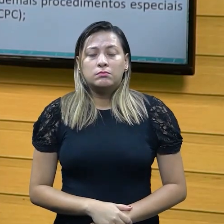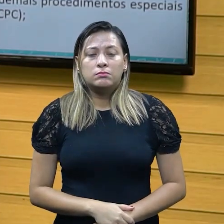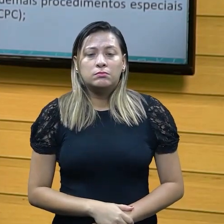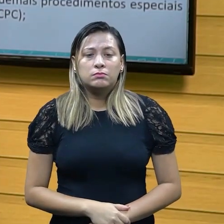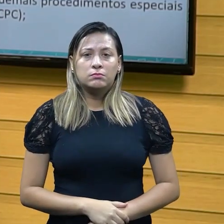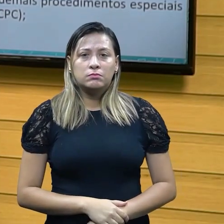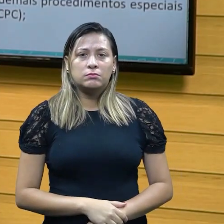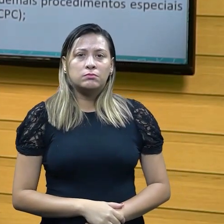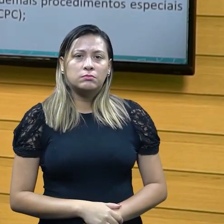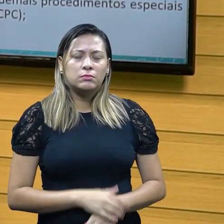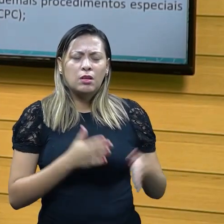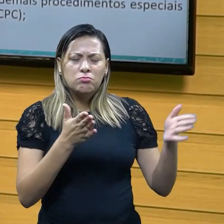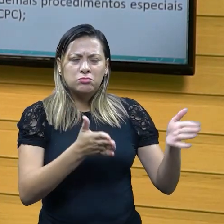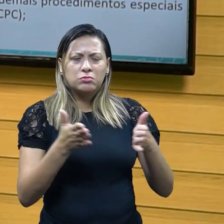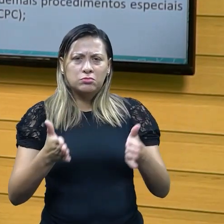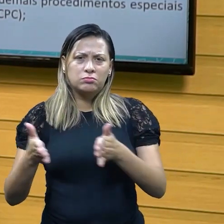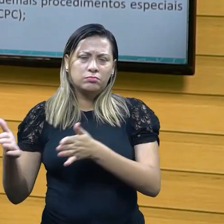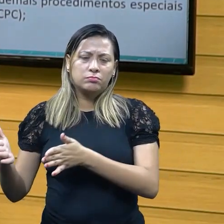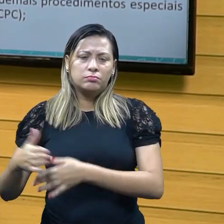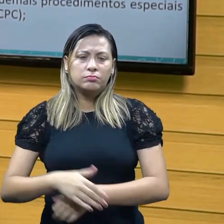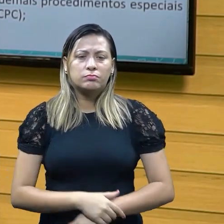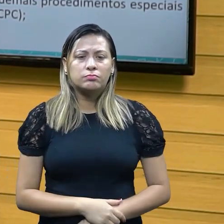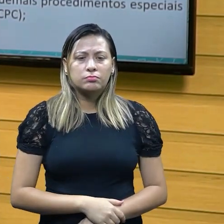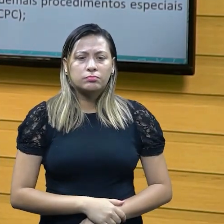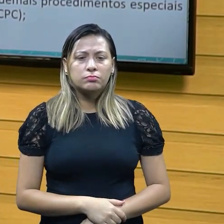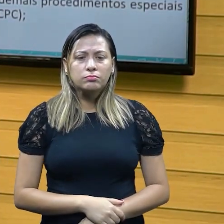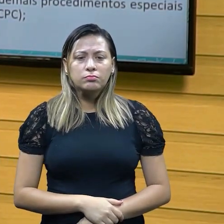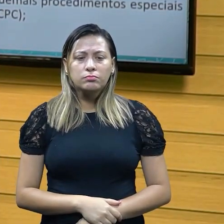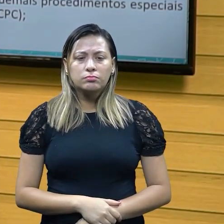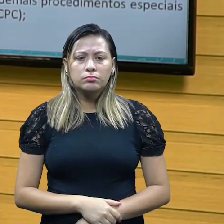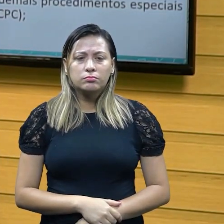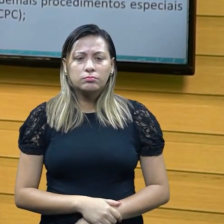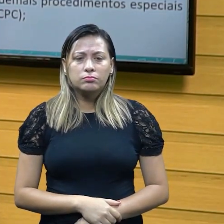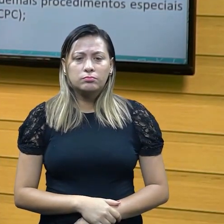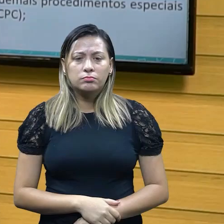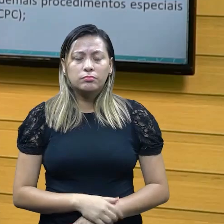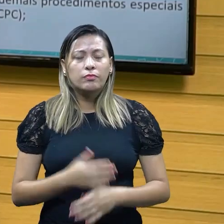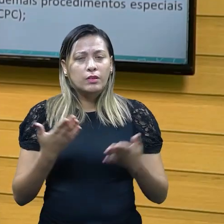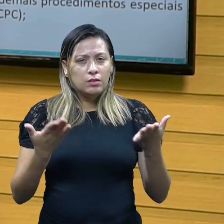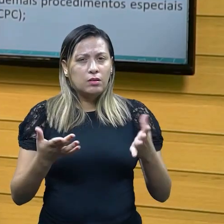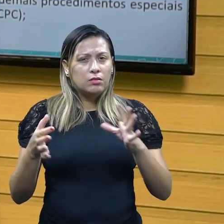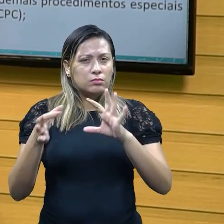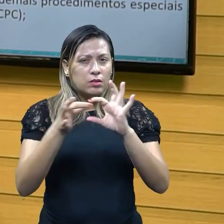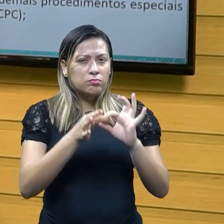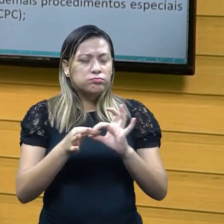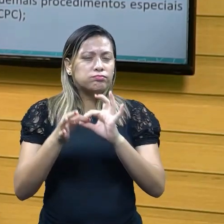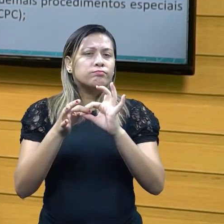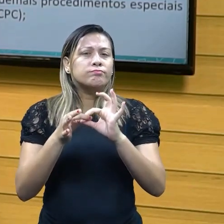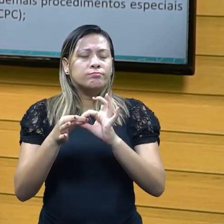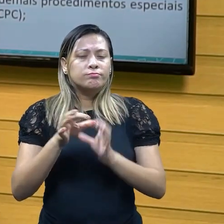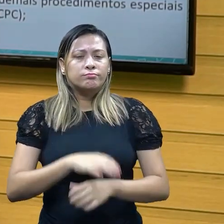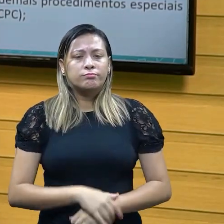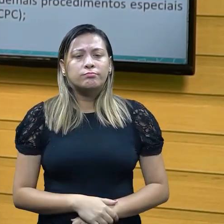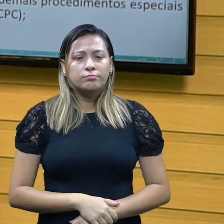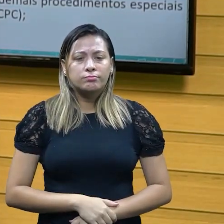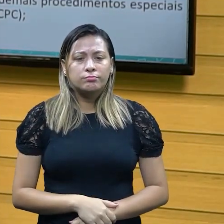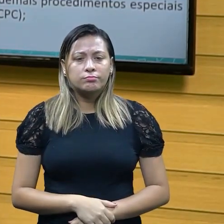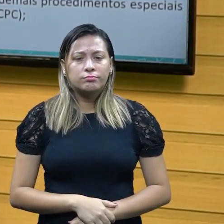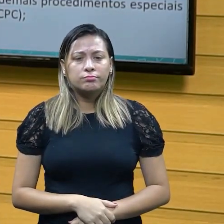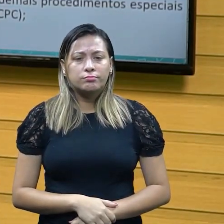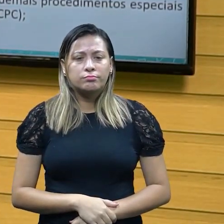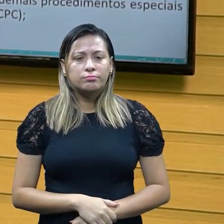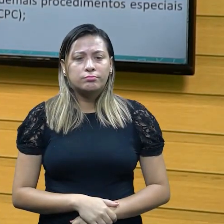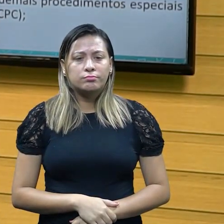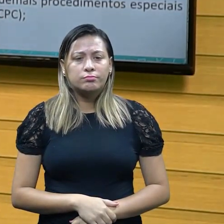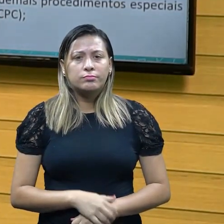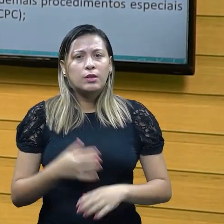assim sucessivamente, tá certo? Então, ele está muito ligado, nesse caso, a algumas questões de valor